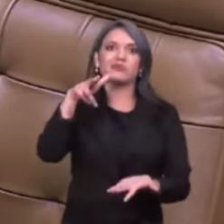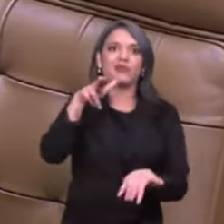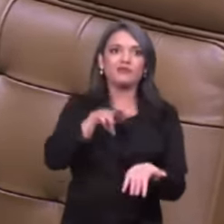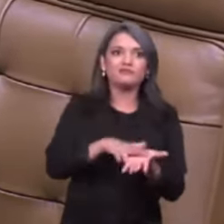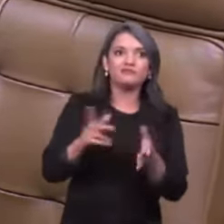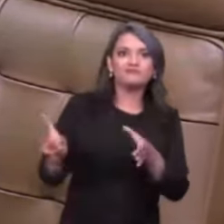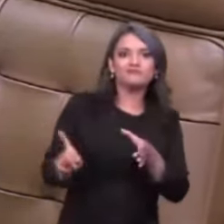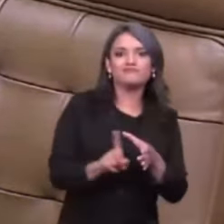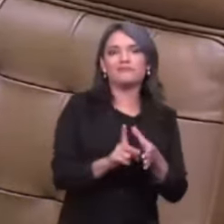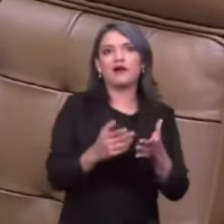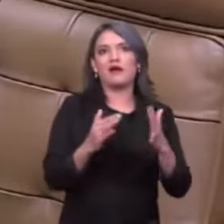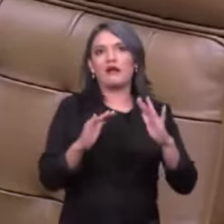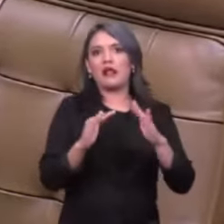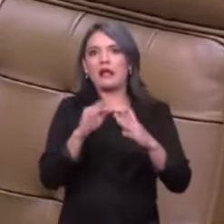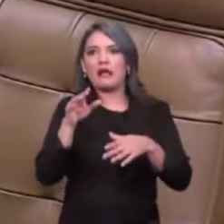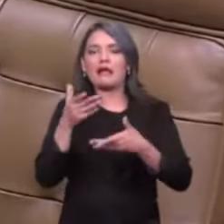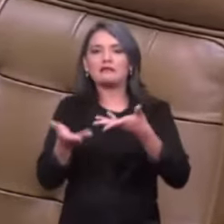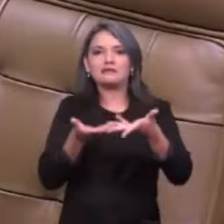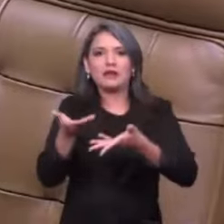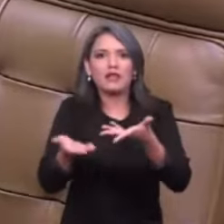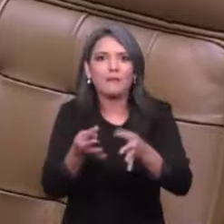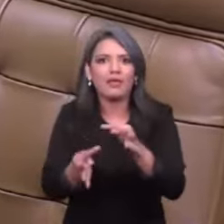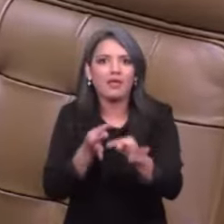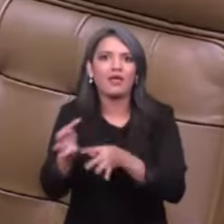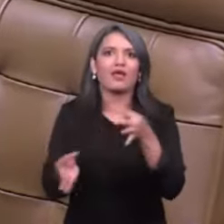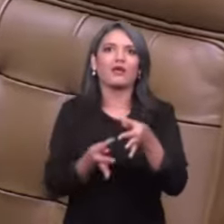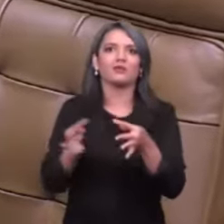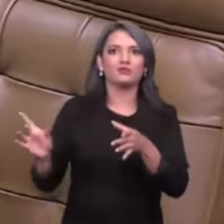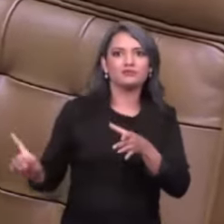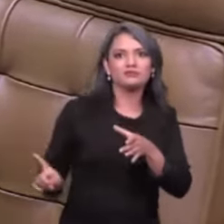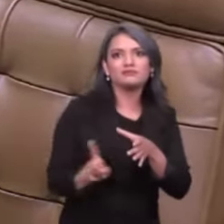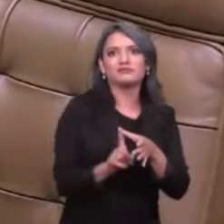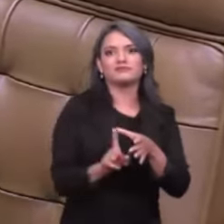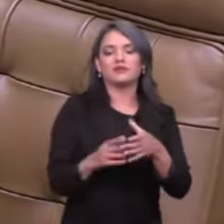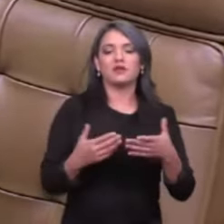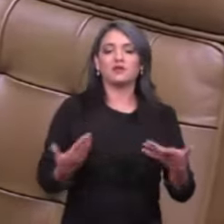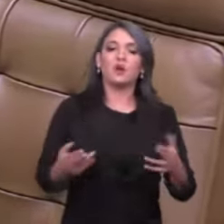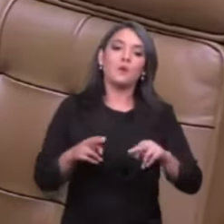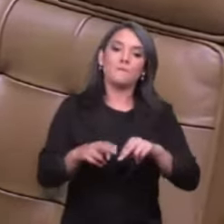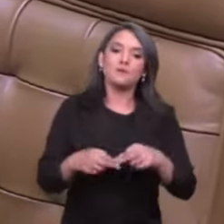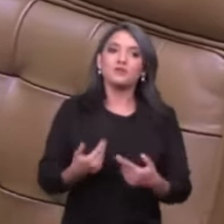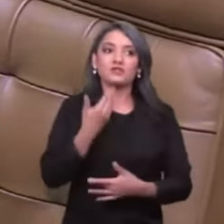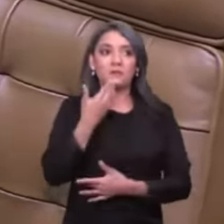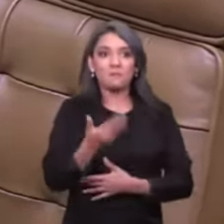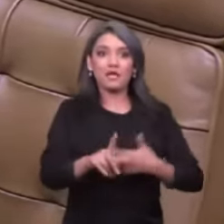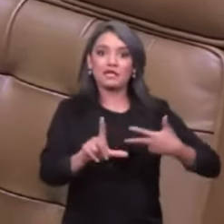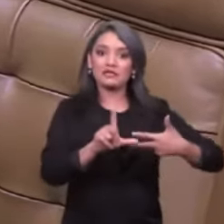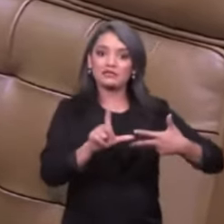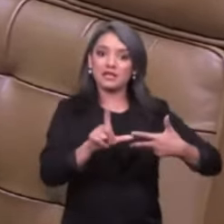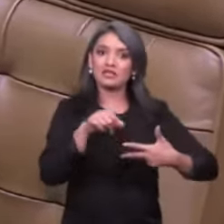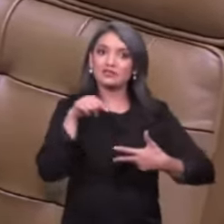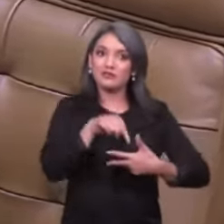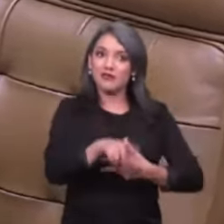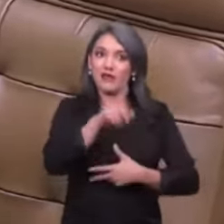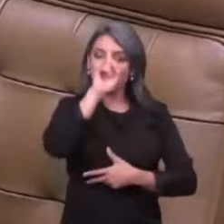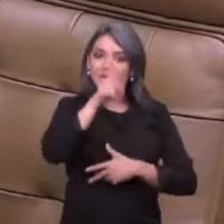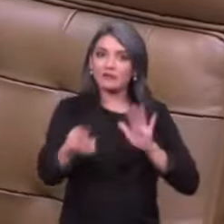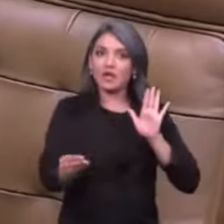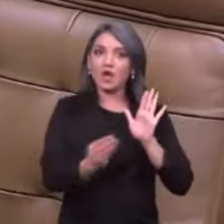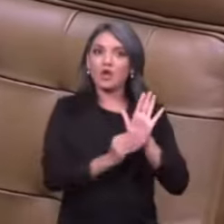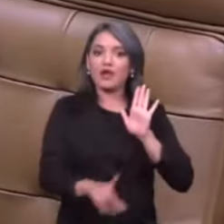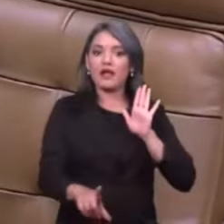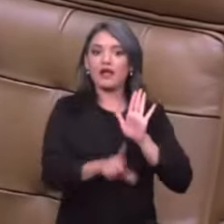sistema permite, por isso também se faz aqui um apelo ao legislador para que se faça até a internação, o tratamento.